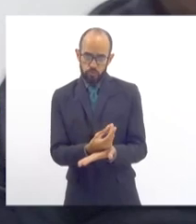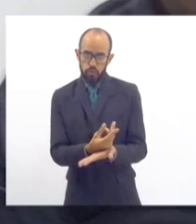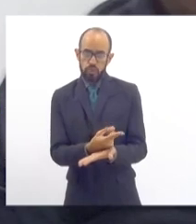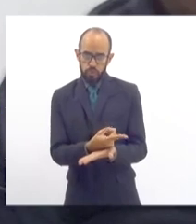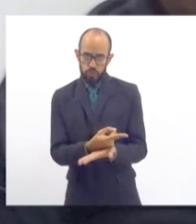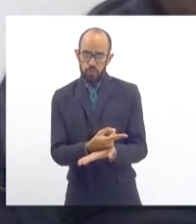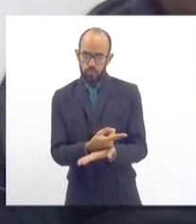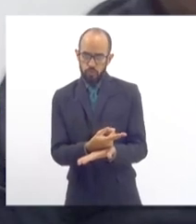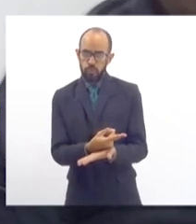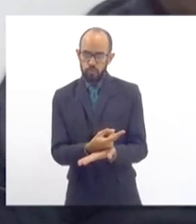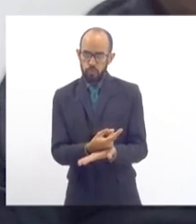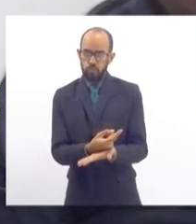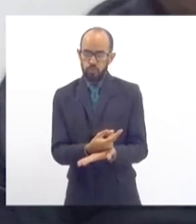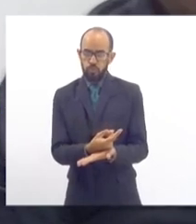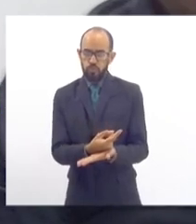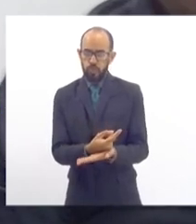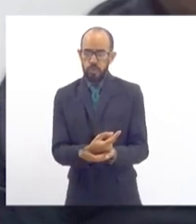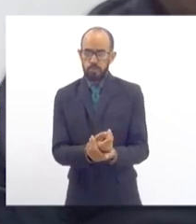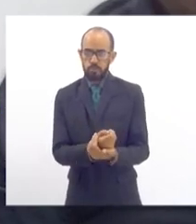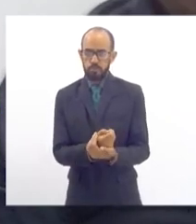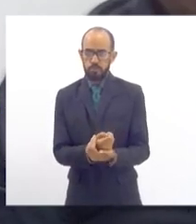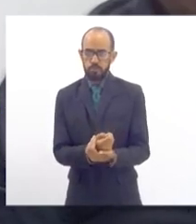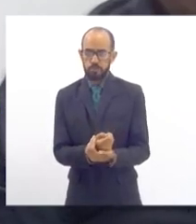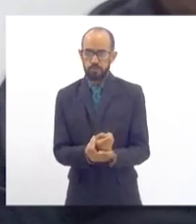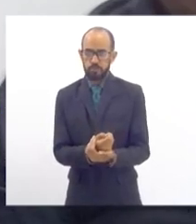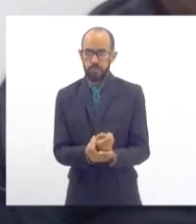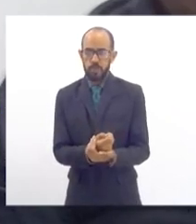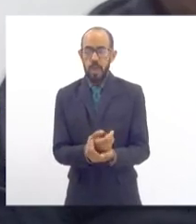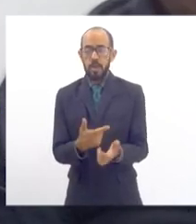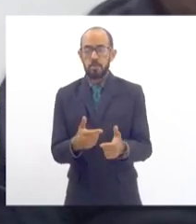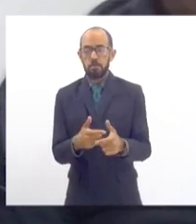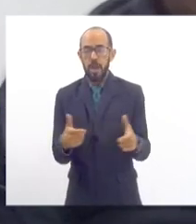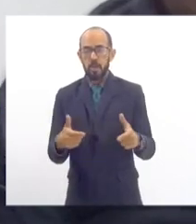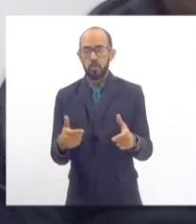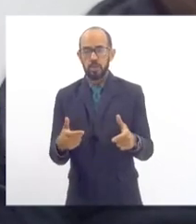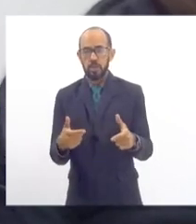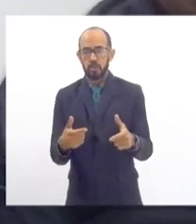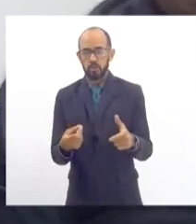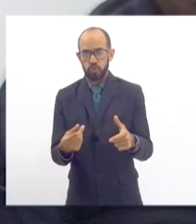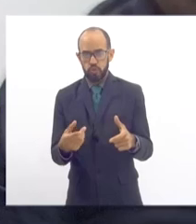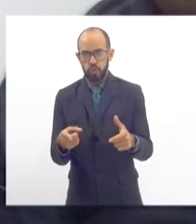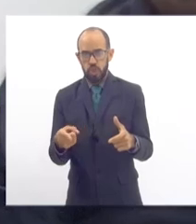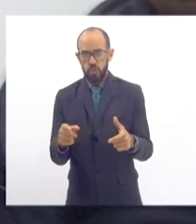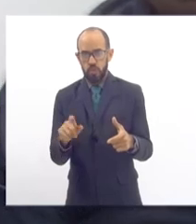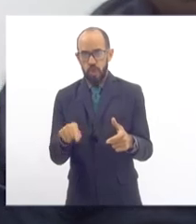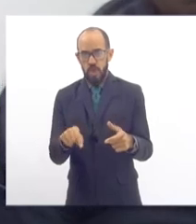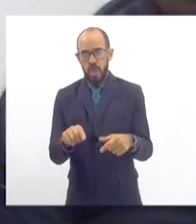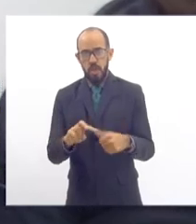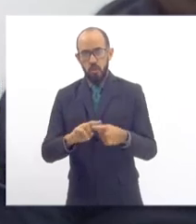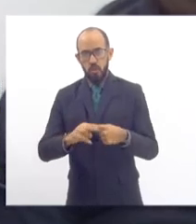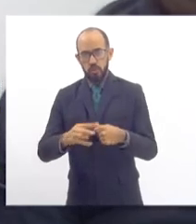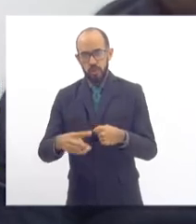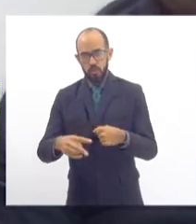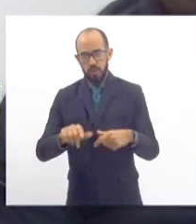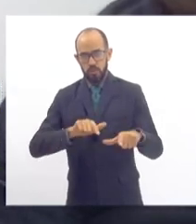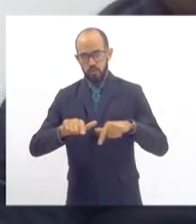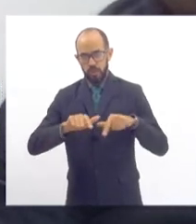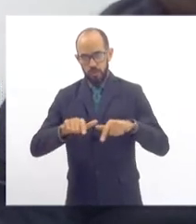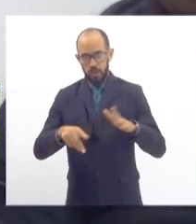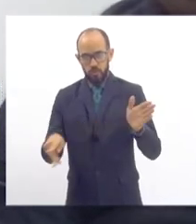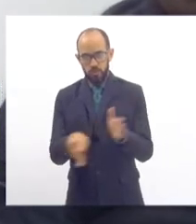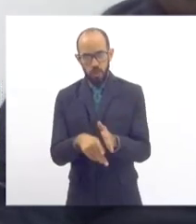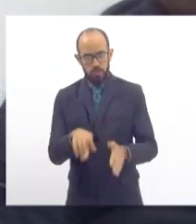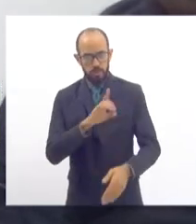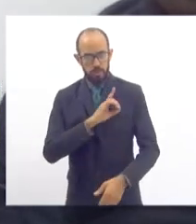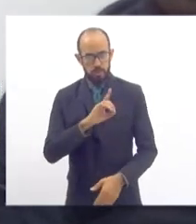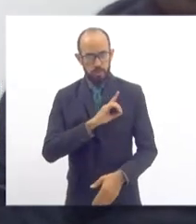muito recurso financeiro. Um bom pedaço do orçamento é fruto do trabalho do Detran.